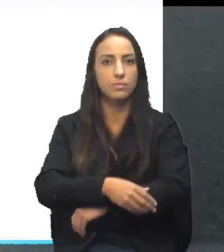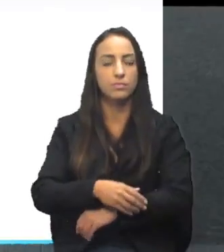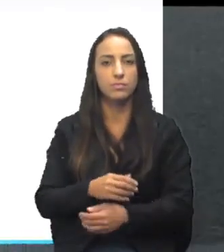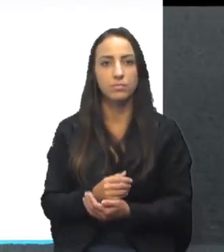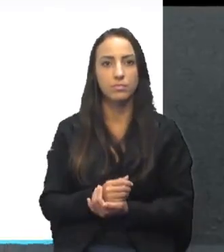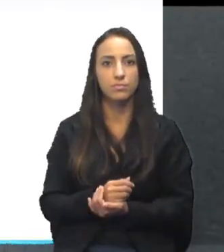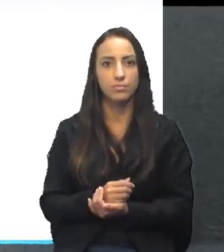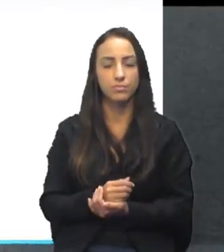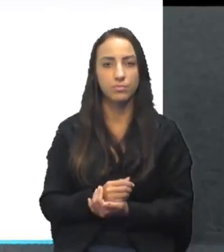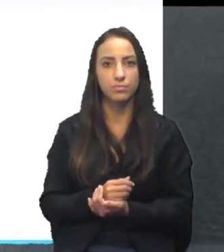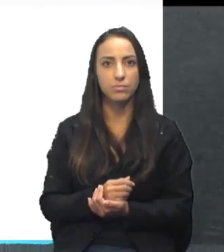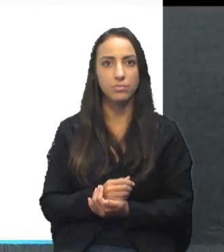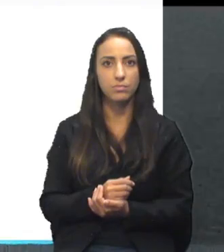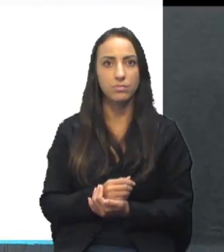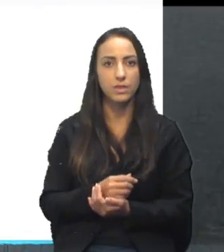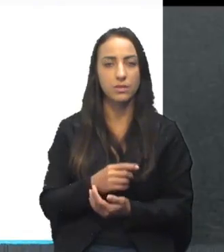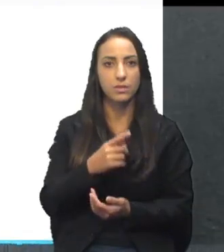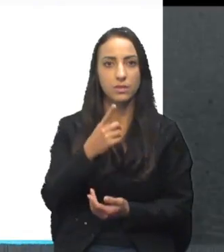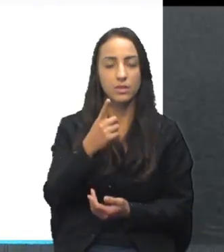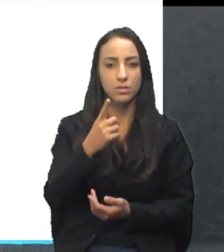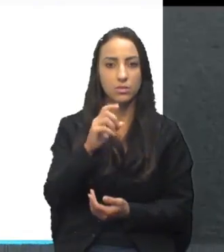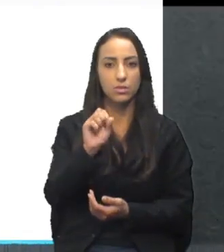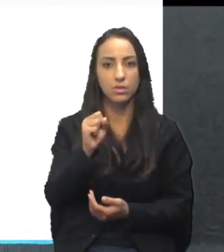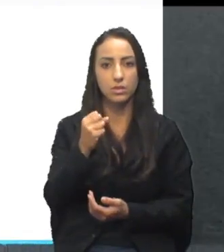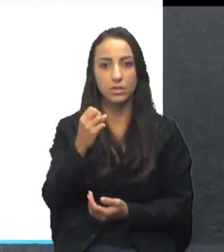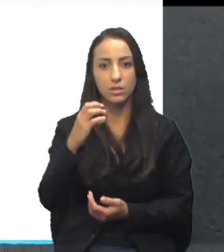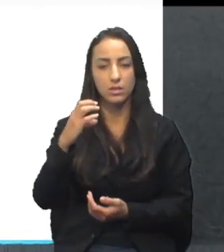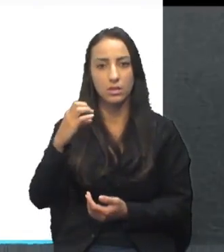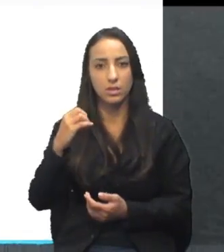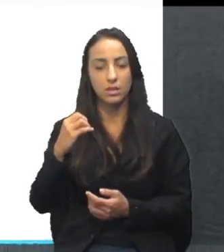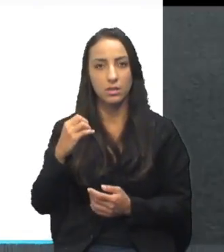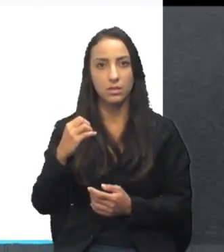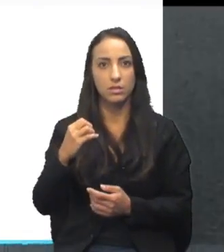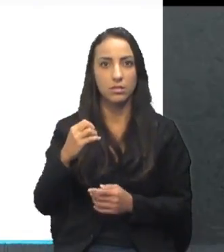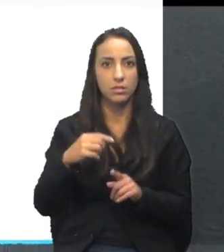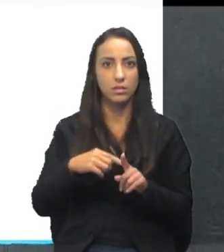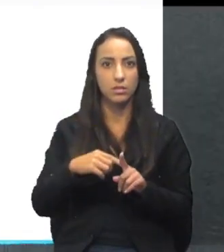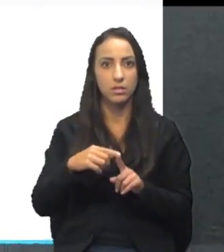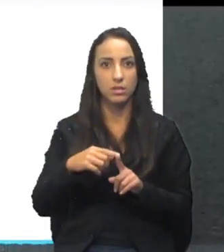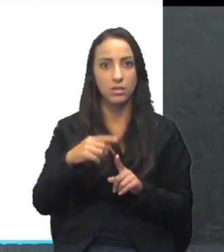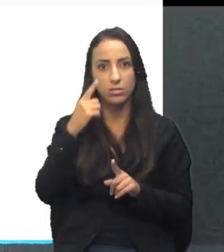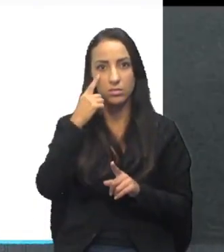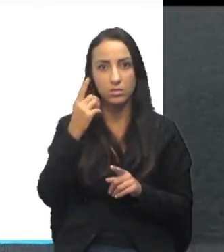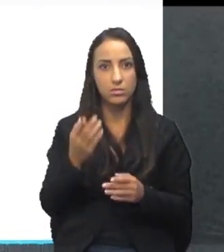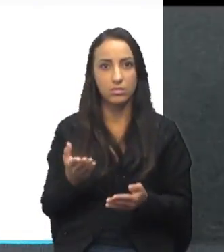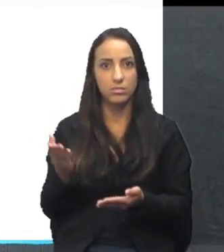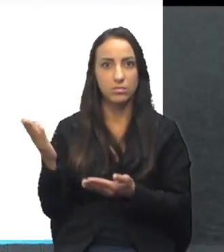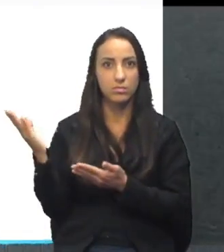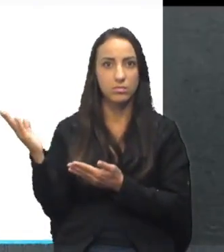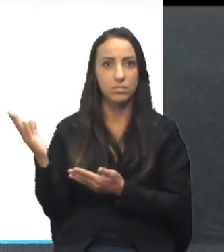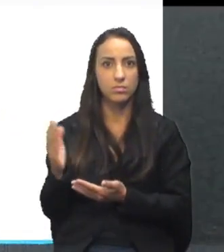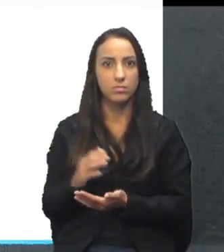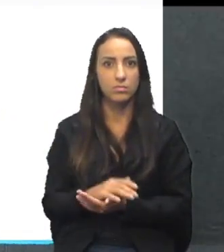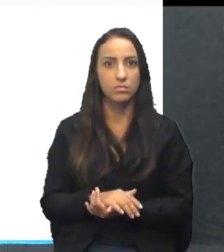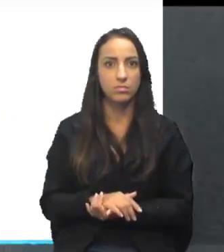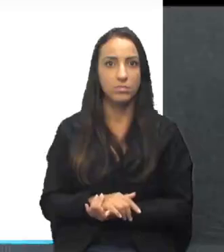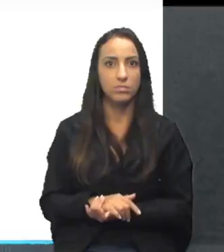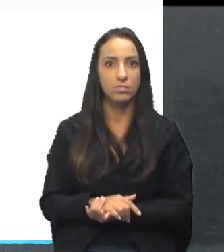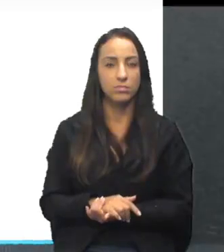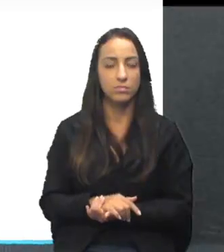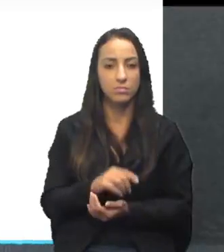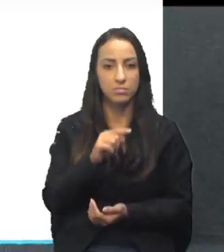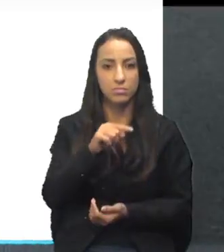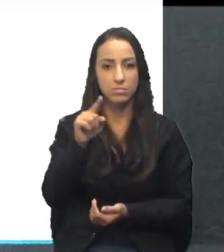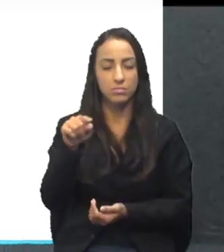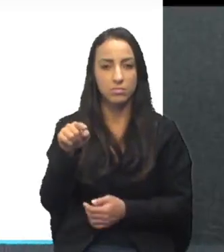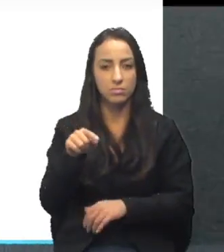de 180 graus após cada volta. Veja que formam